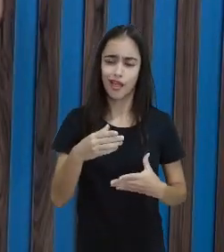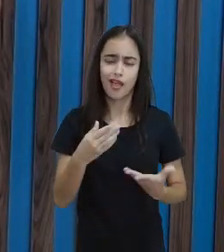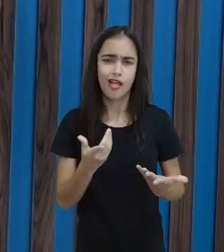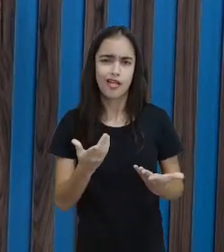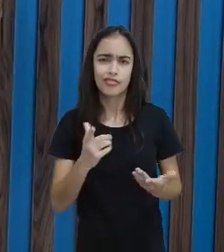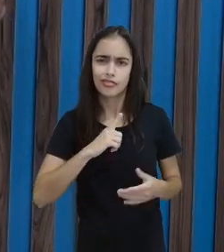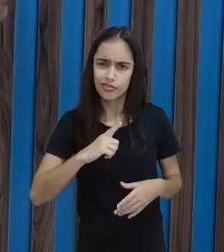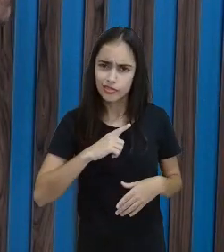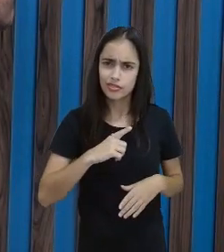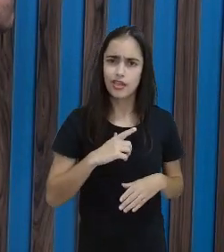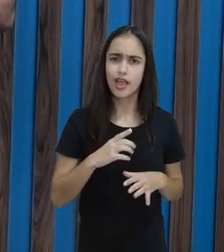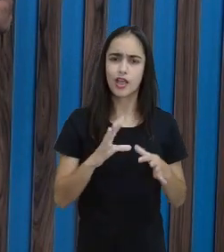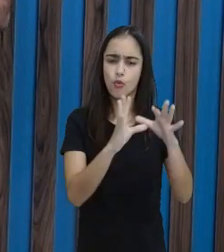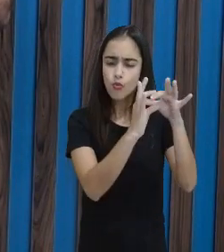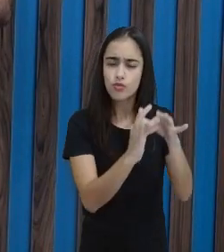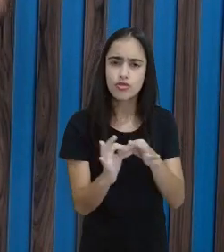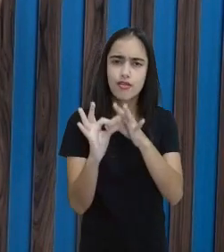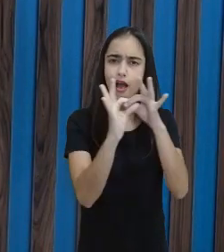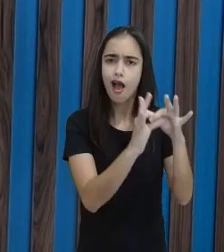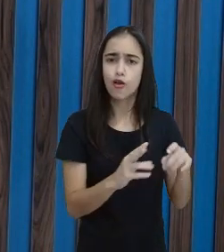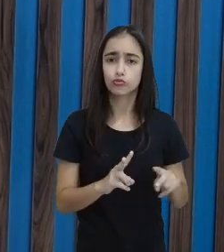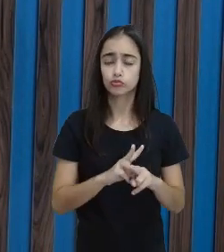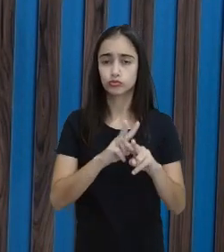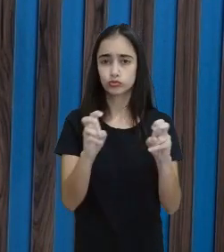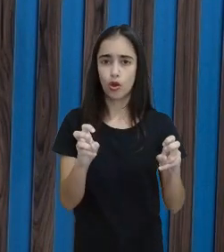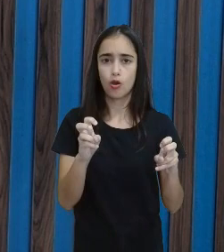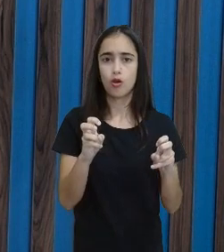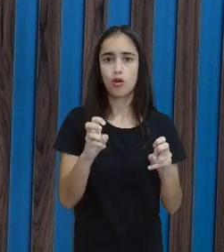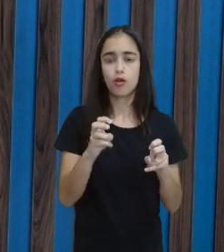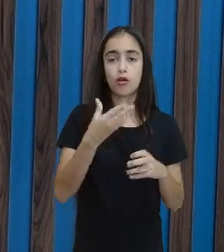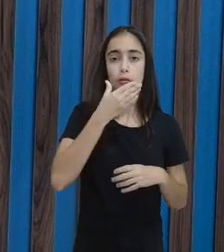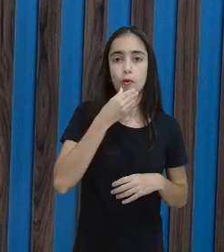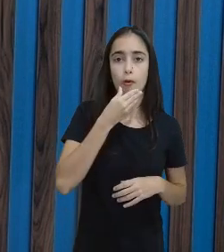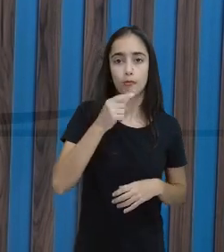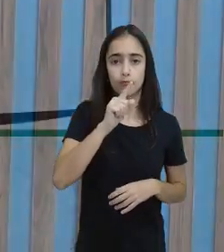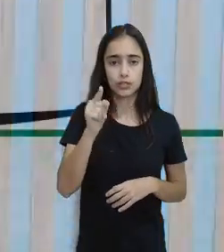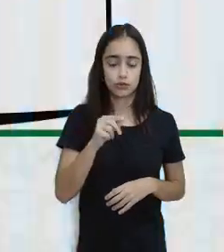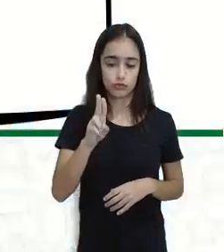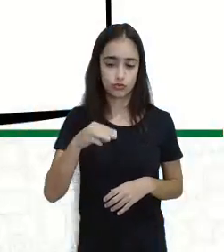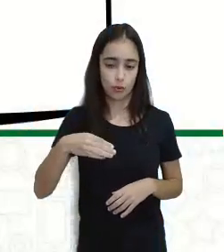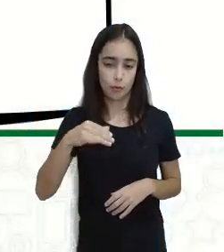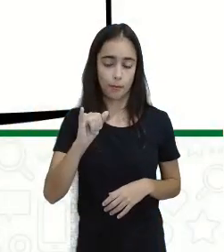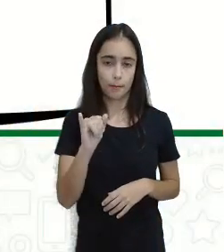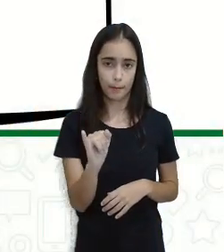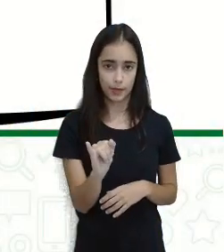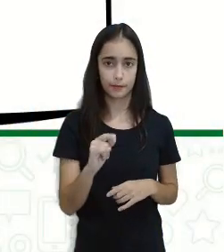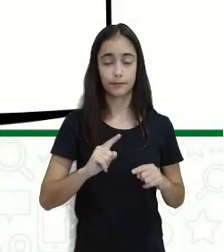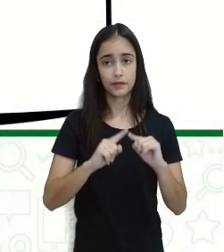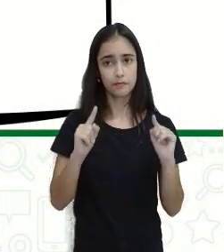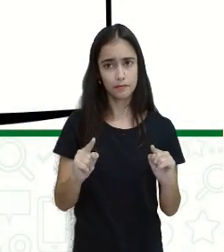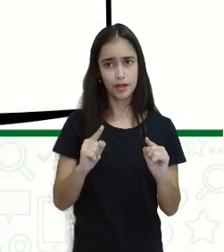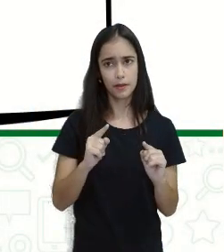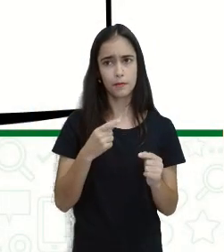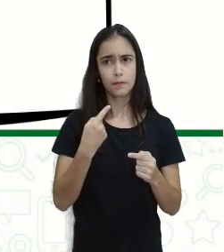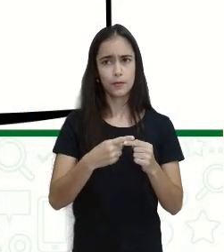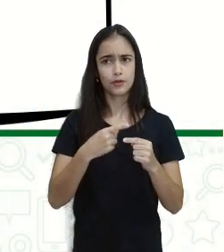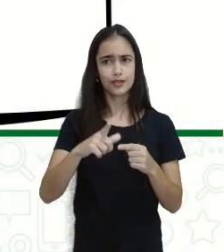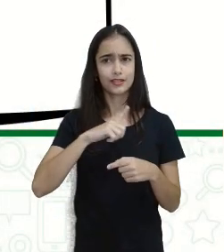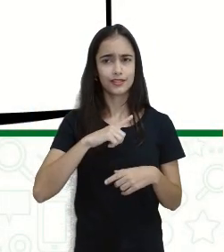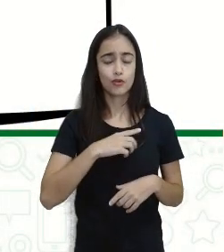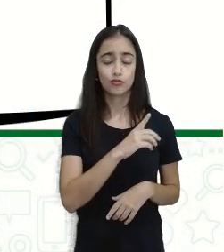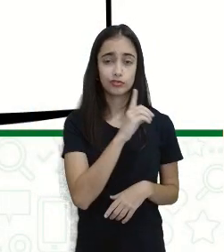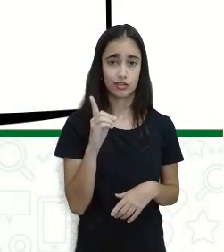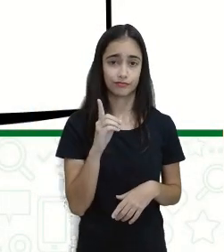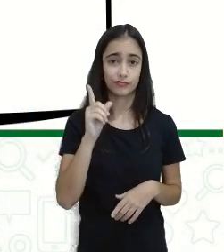Mas você sabe por que existe o Dia da Consciência Negra? Então, veja, o Dia Nacional da Consciência Negra é celebrado